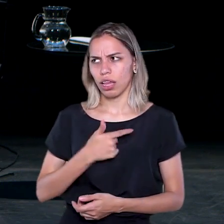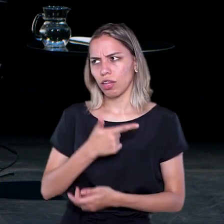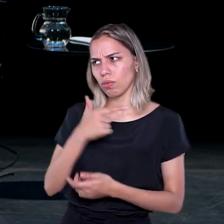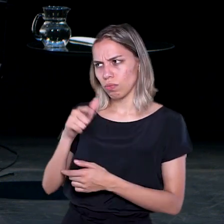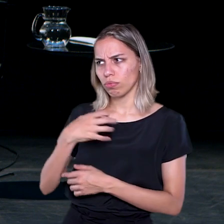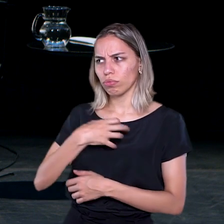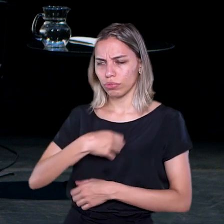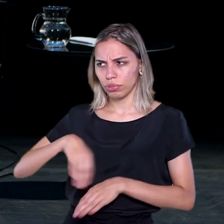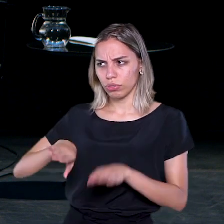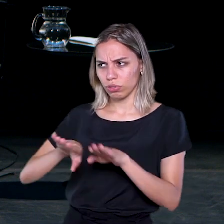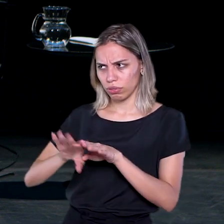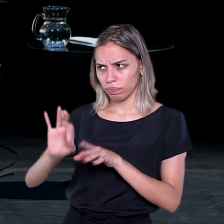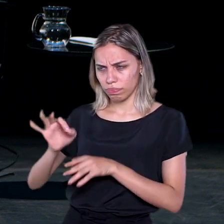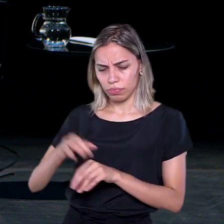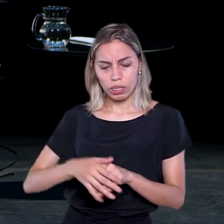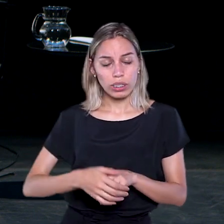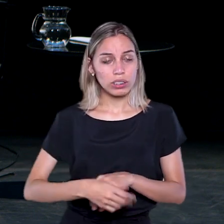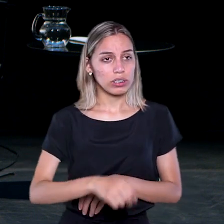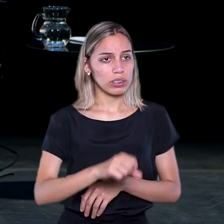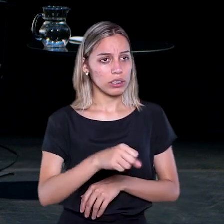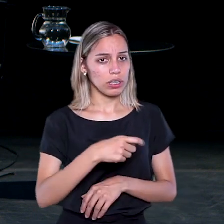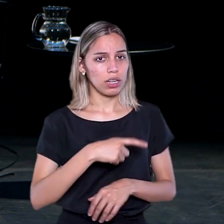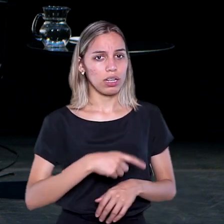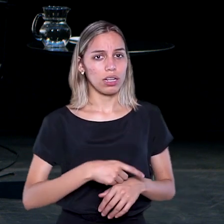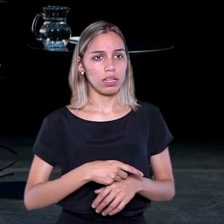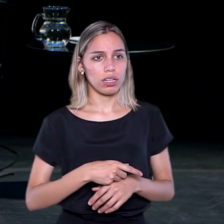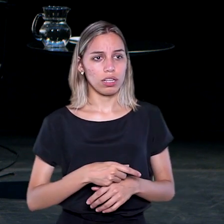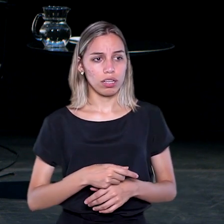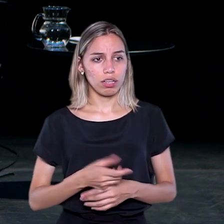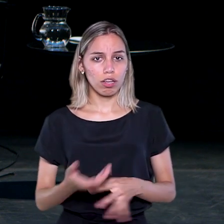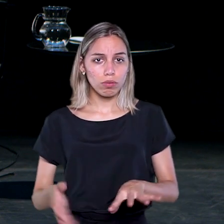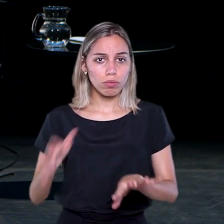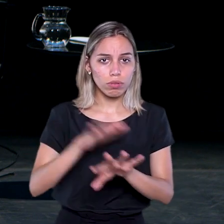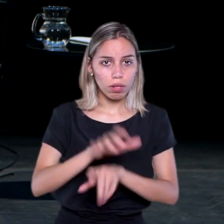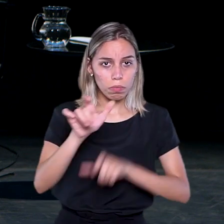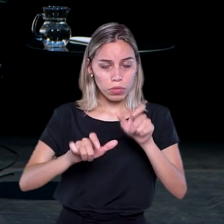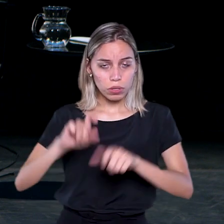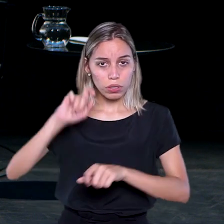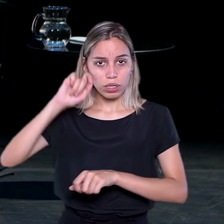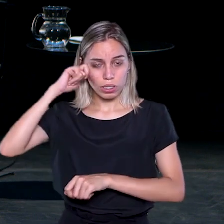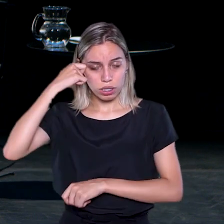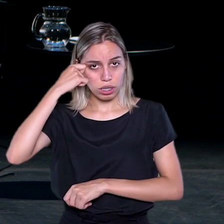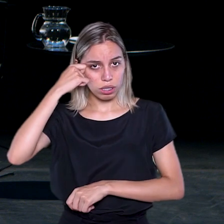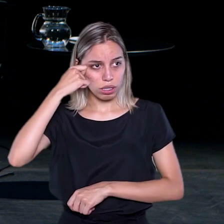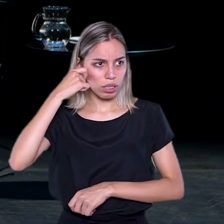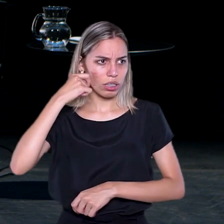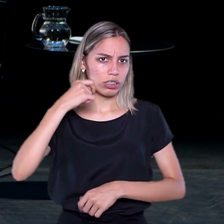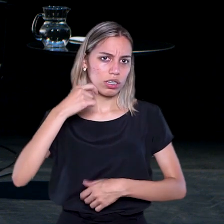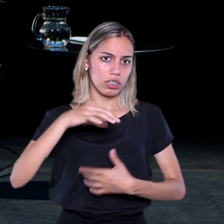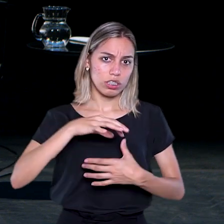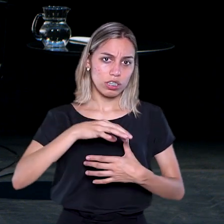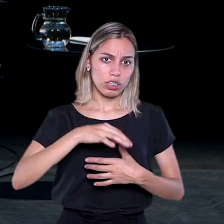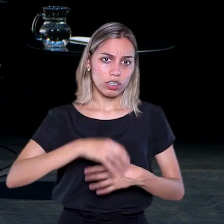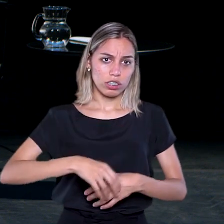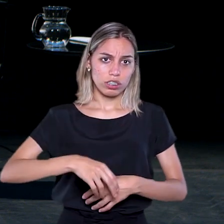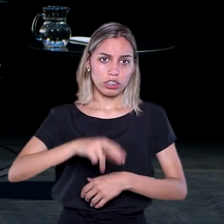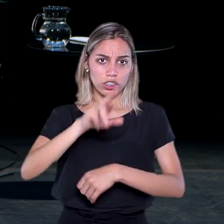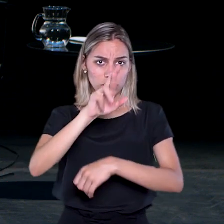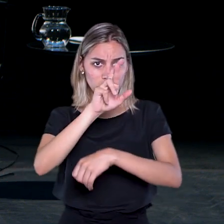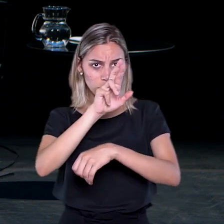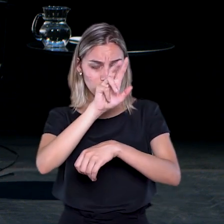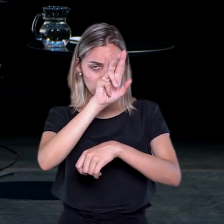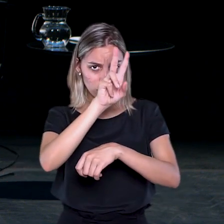de cota, exatamente, né? Metas de inclusão de pessoas negras em cargos de chefia, né? Ascensão na carreira para